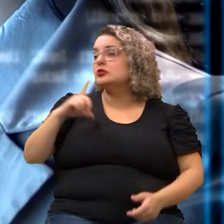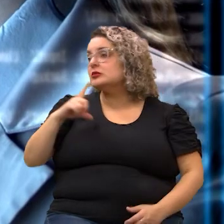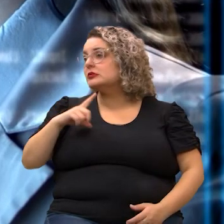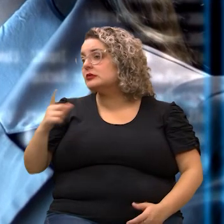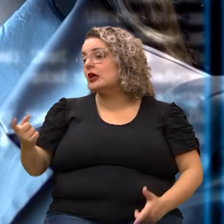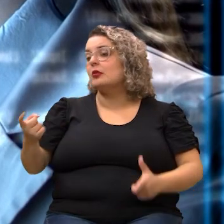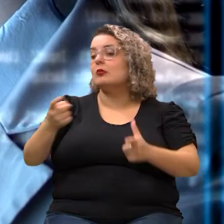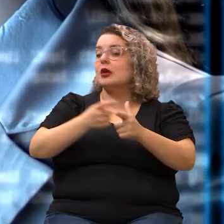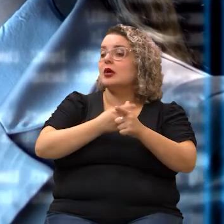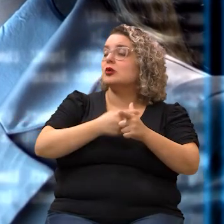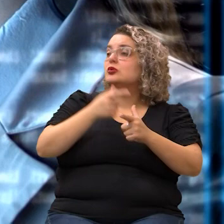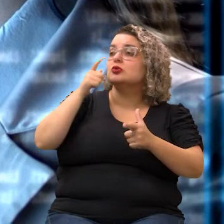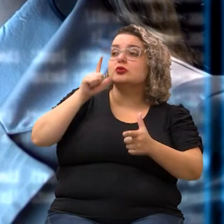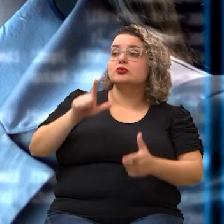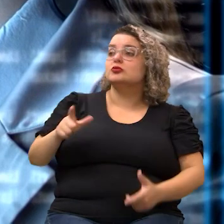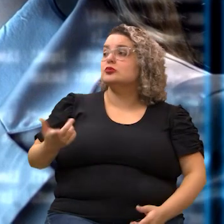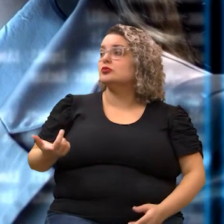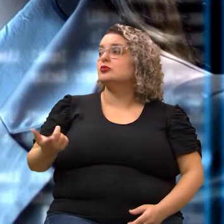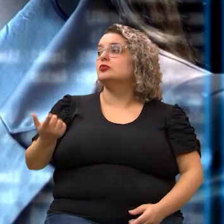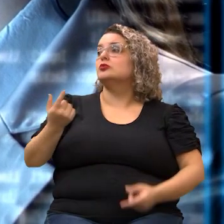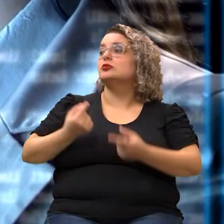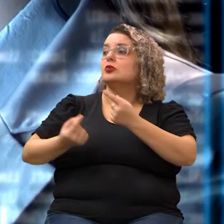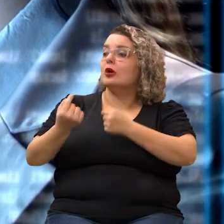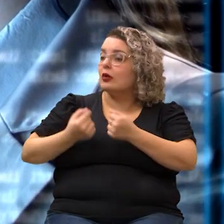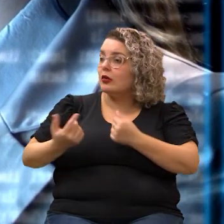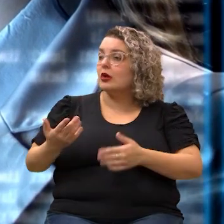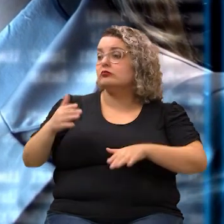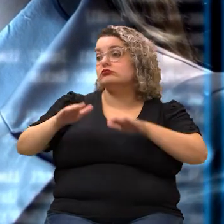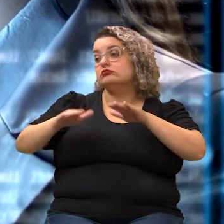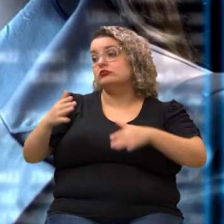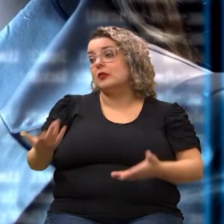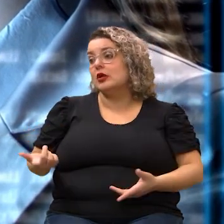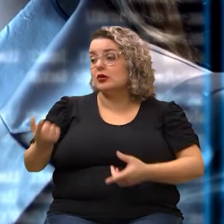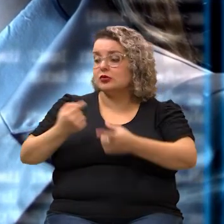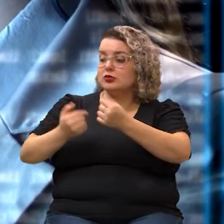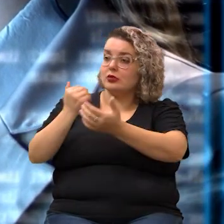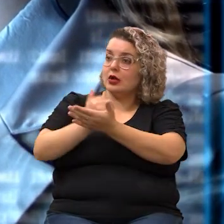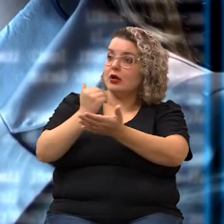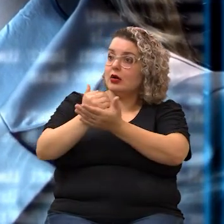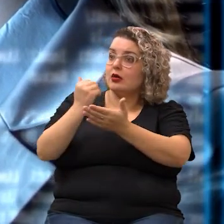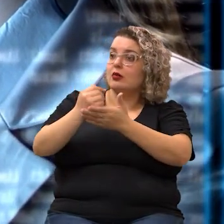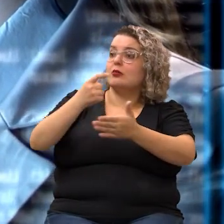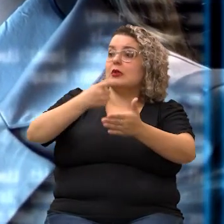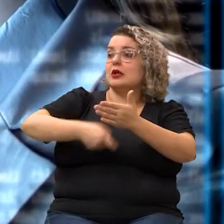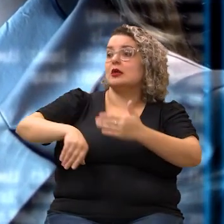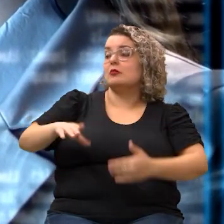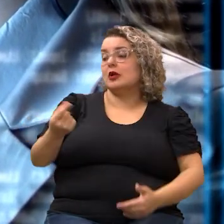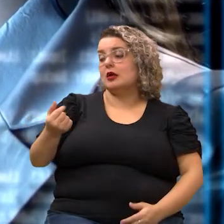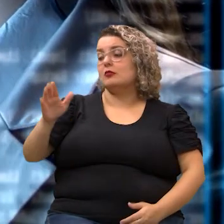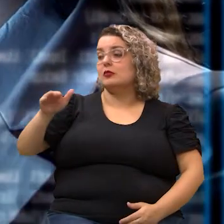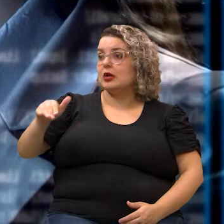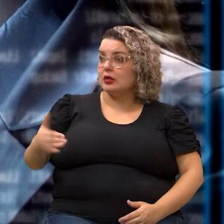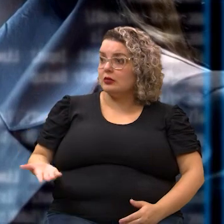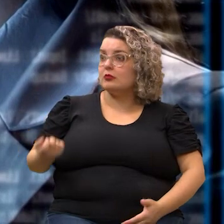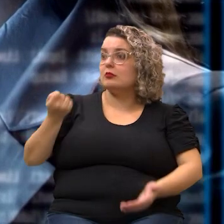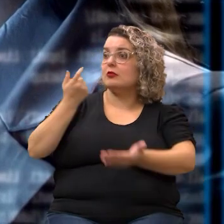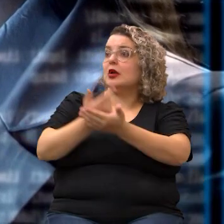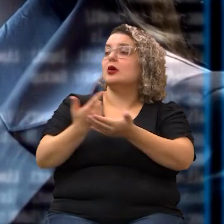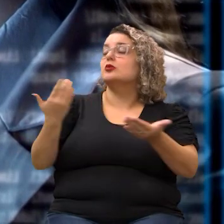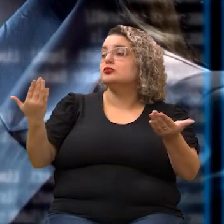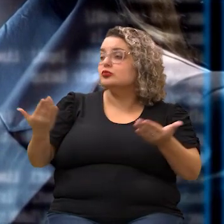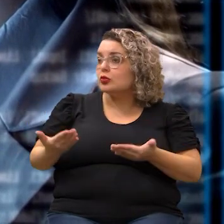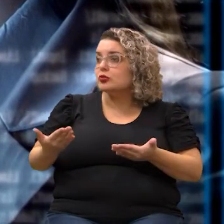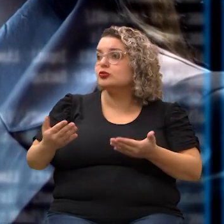tem uma dívida, conseguir um valor, às vezes um empréstimo com uma taxa mais barata do que ela está pagando